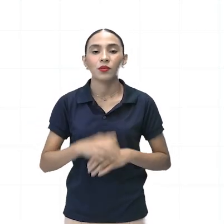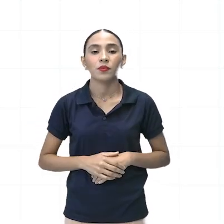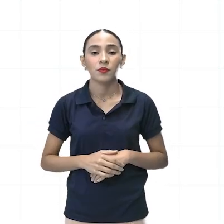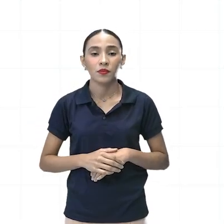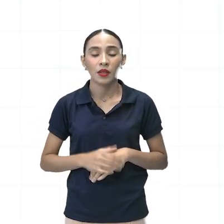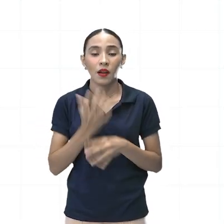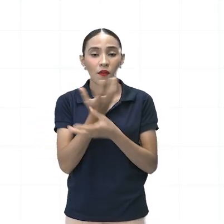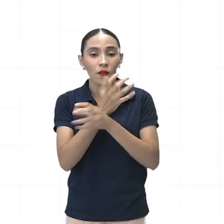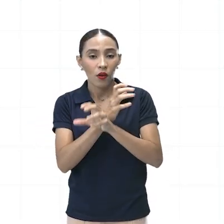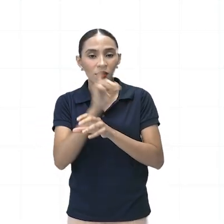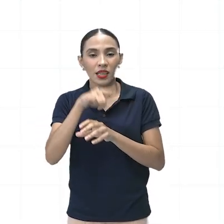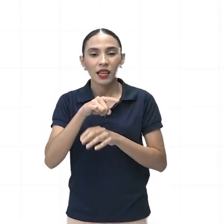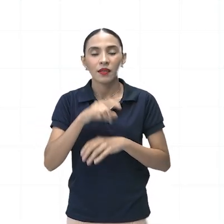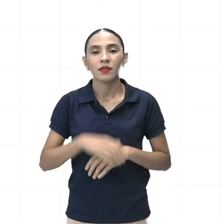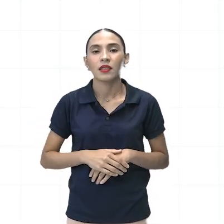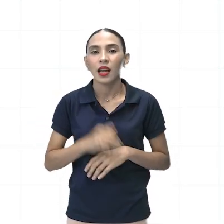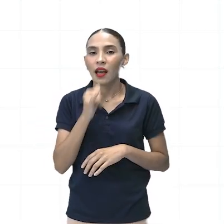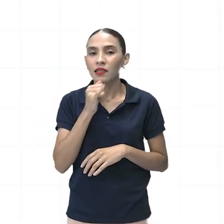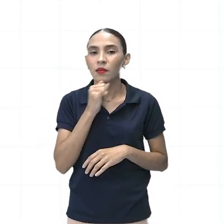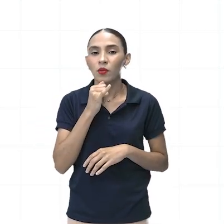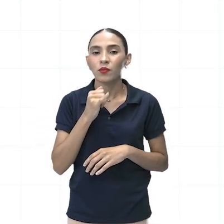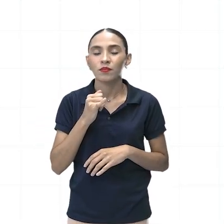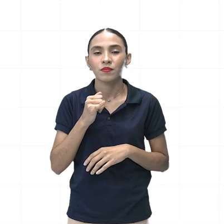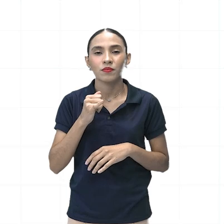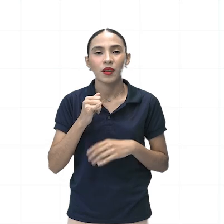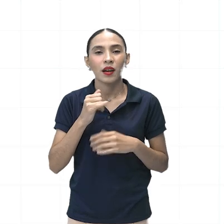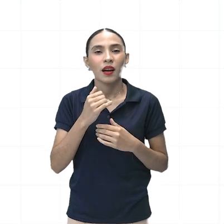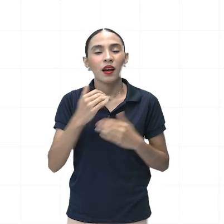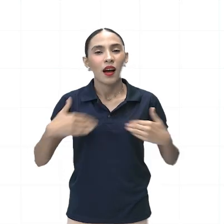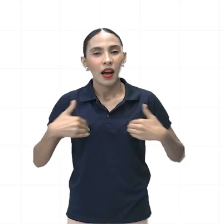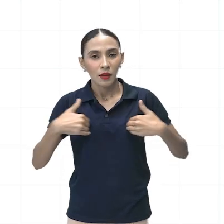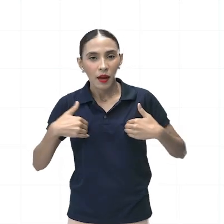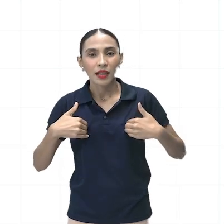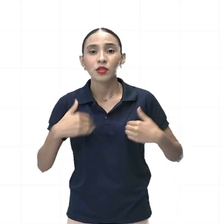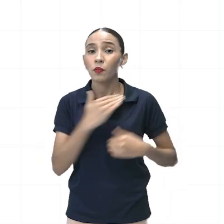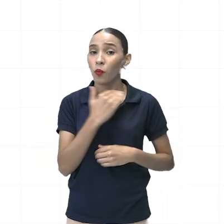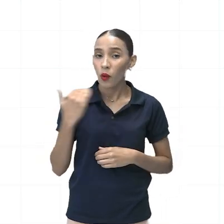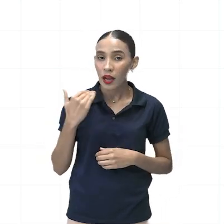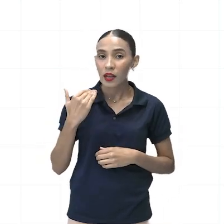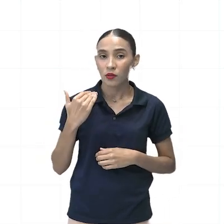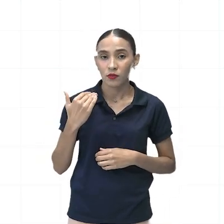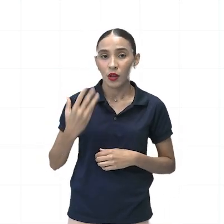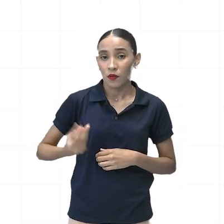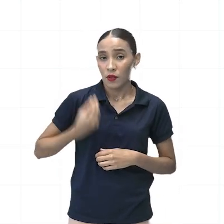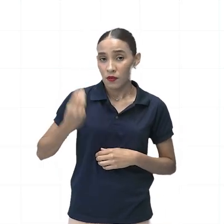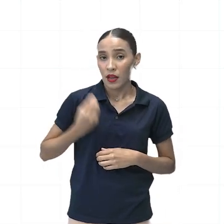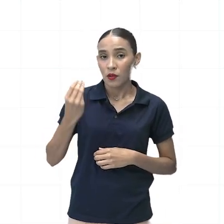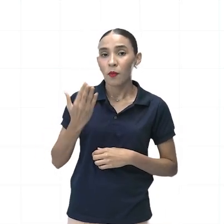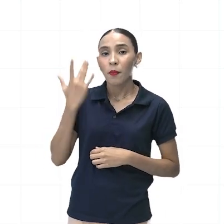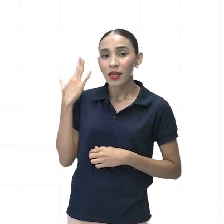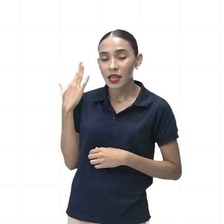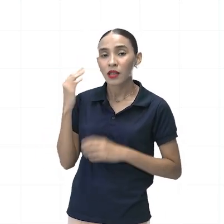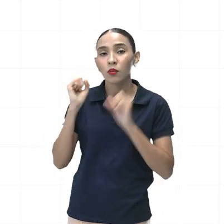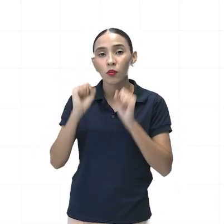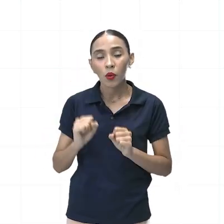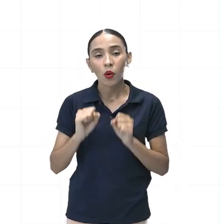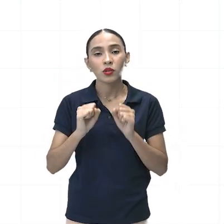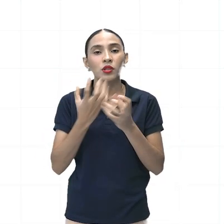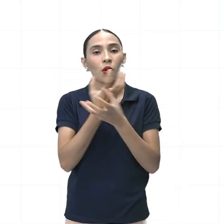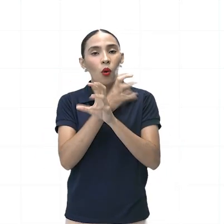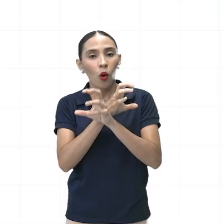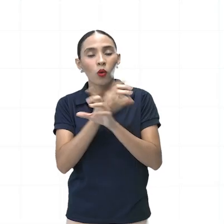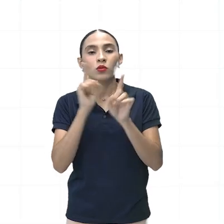Fósseis são restos ou vestígios de organismos que viveram no passado e podem ser ossos,